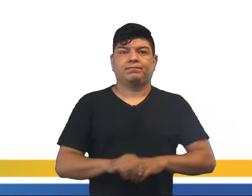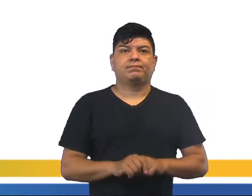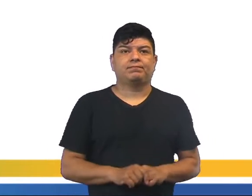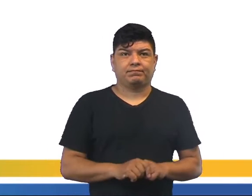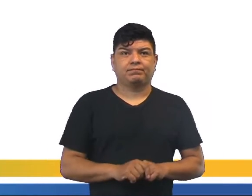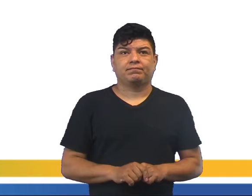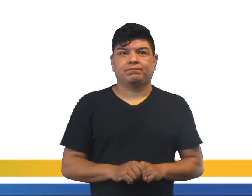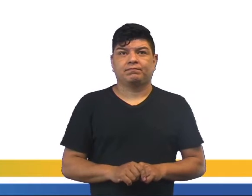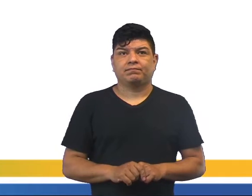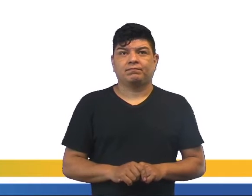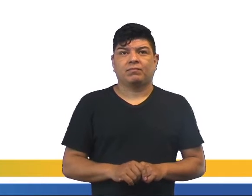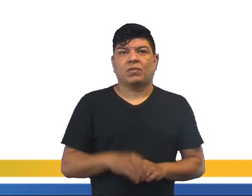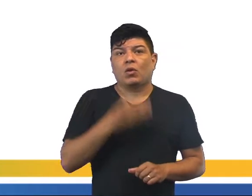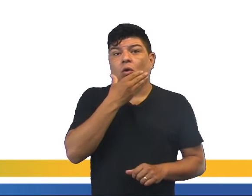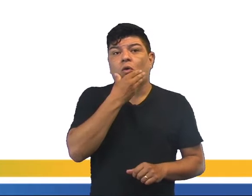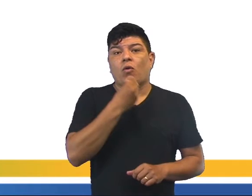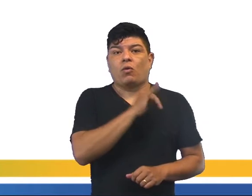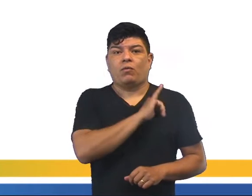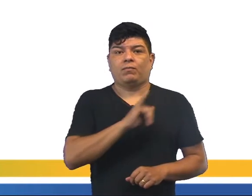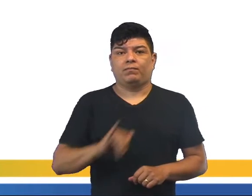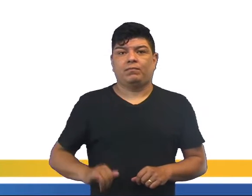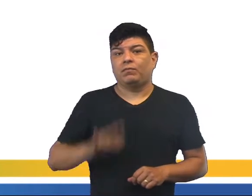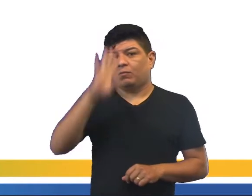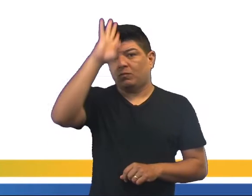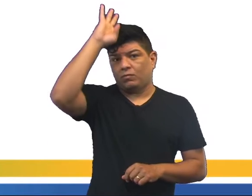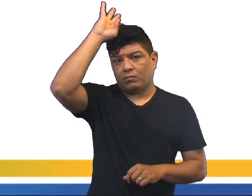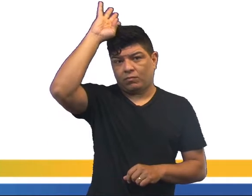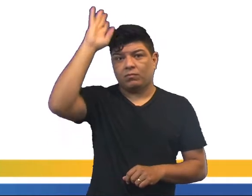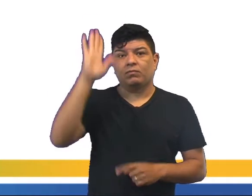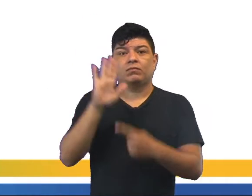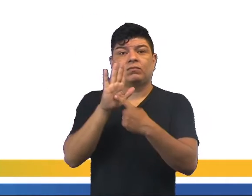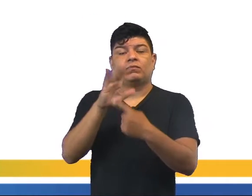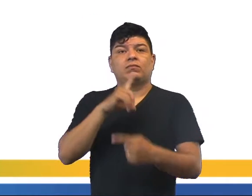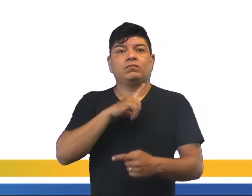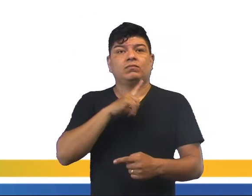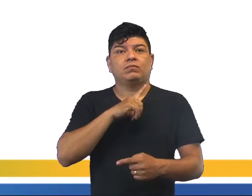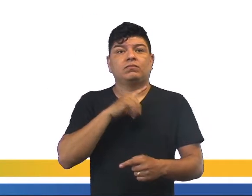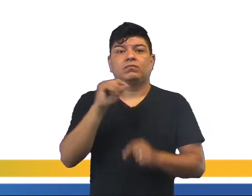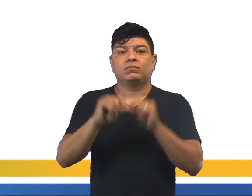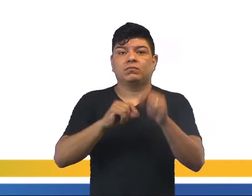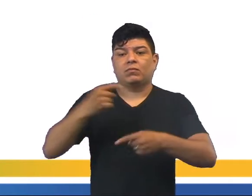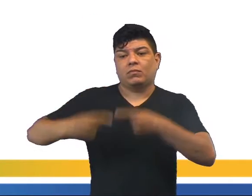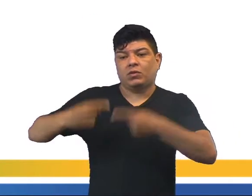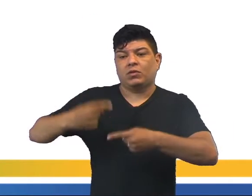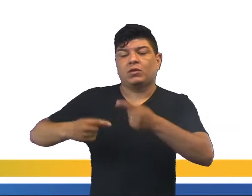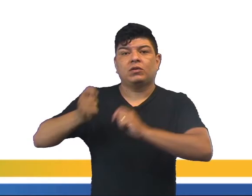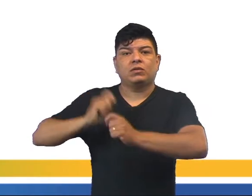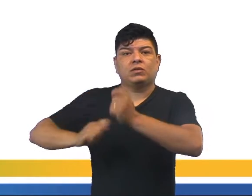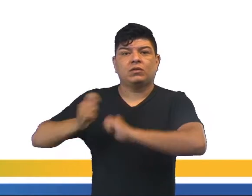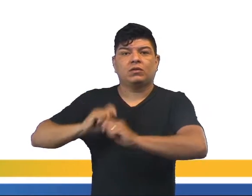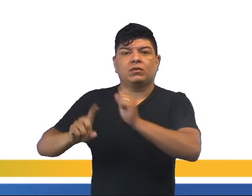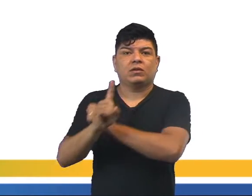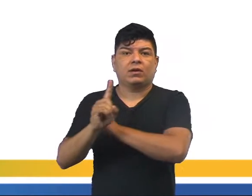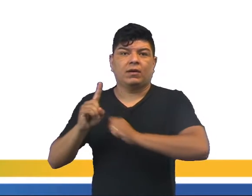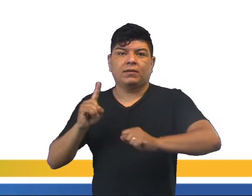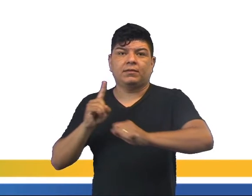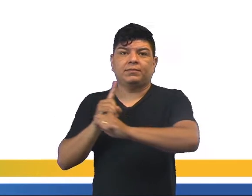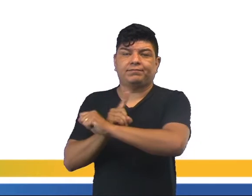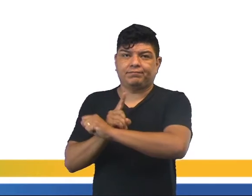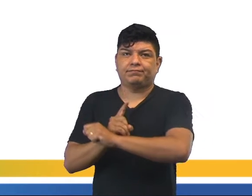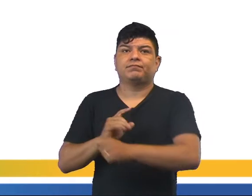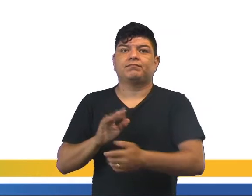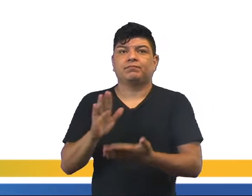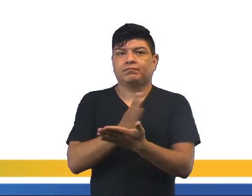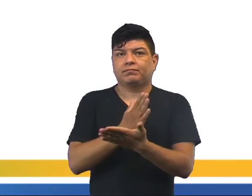os imperadores romanos, né, eles possuíam os poderes políticos e econômicos da sociedade, né?